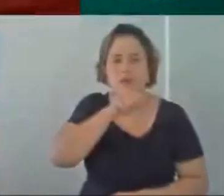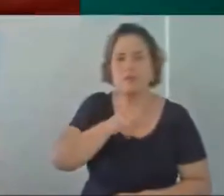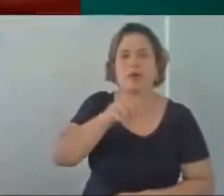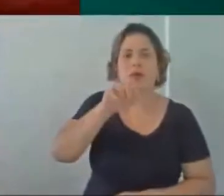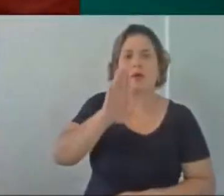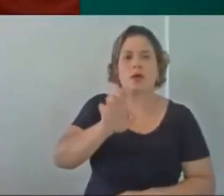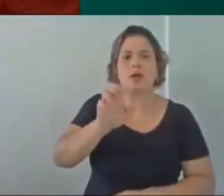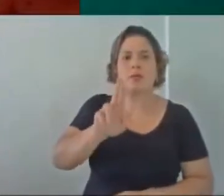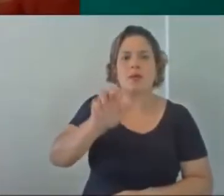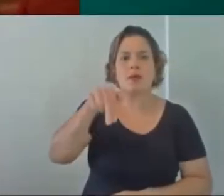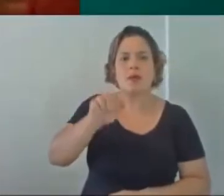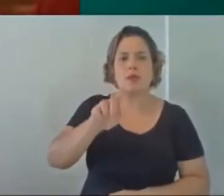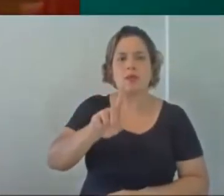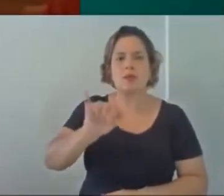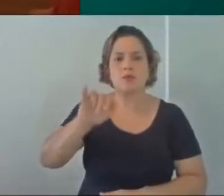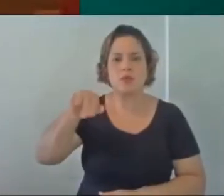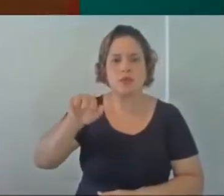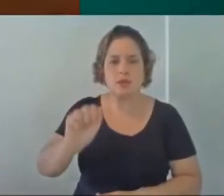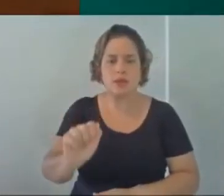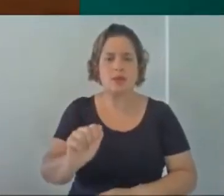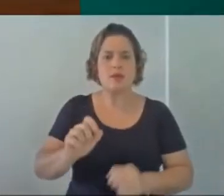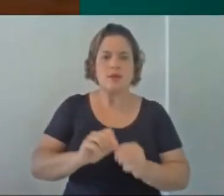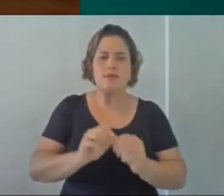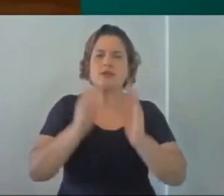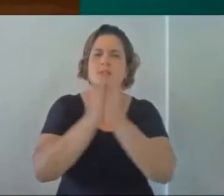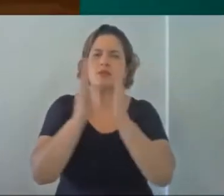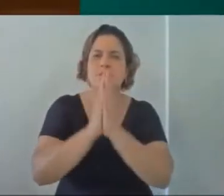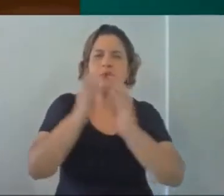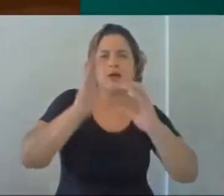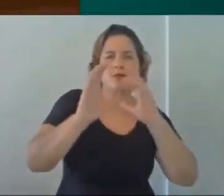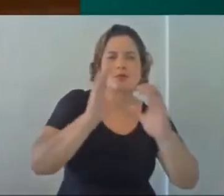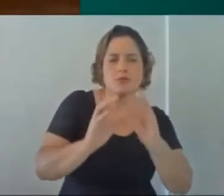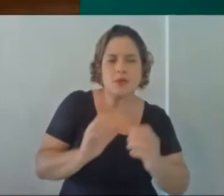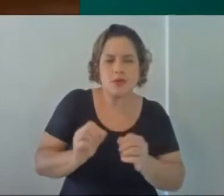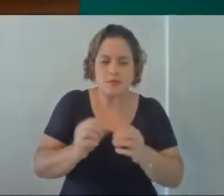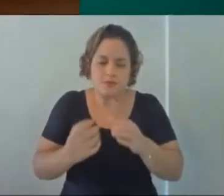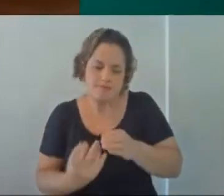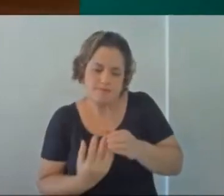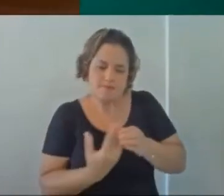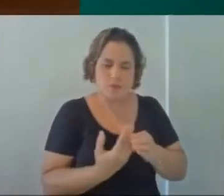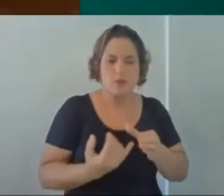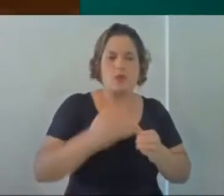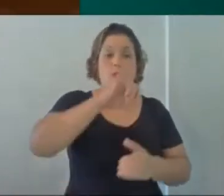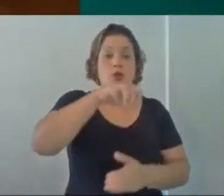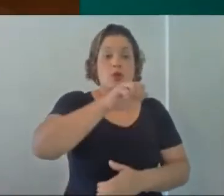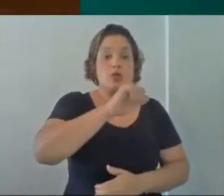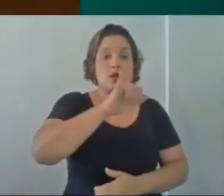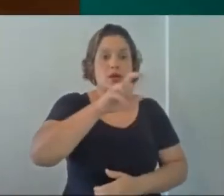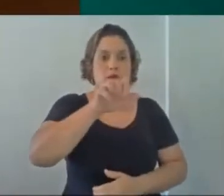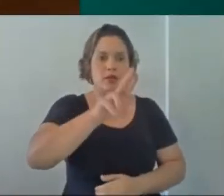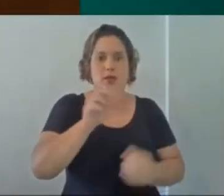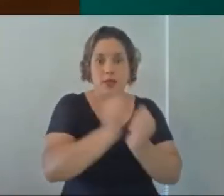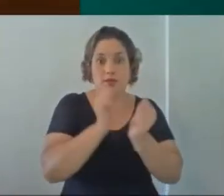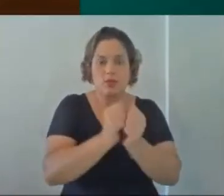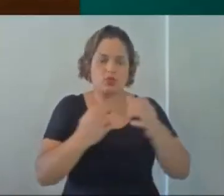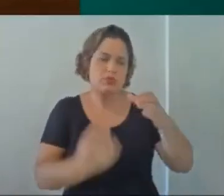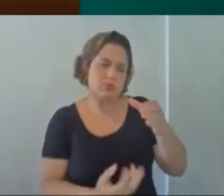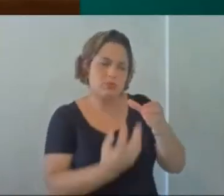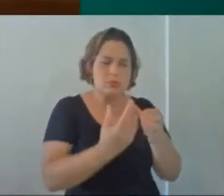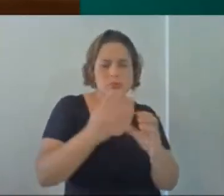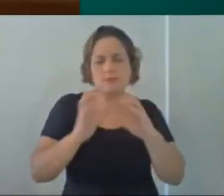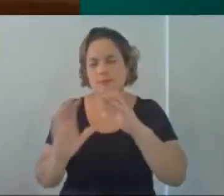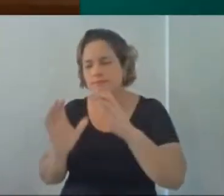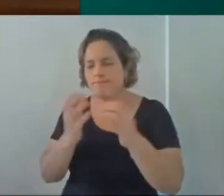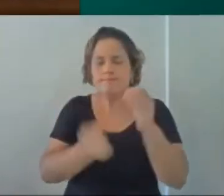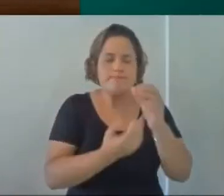os rezos e os cantos com o Maruai, no começo, onde ela e o Jaider fizeram essa abertura. E eu entrei com a câmera